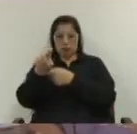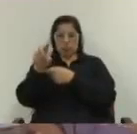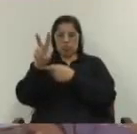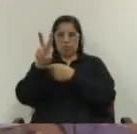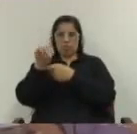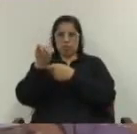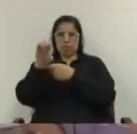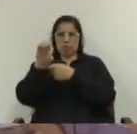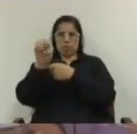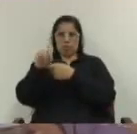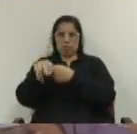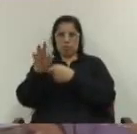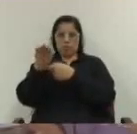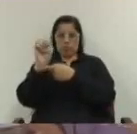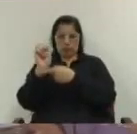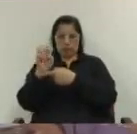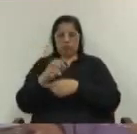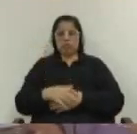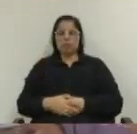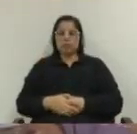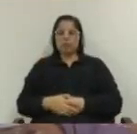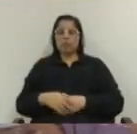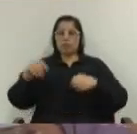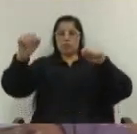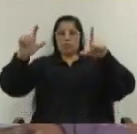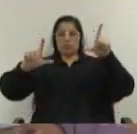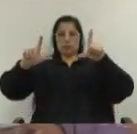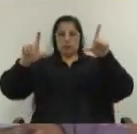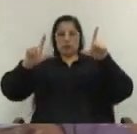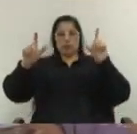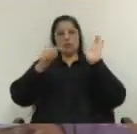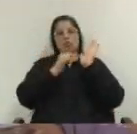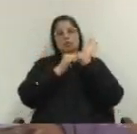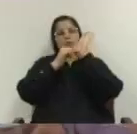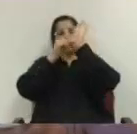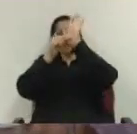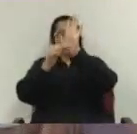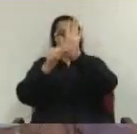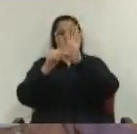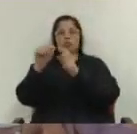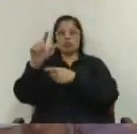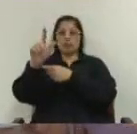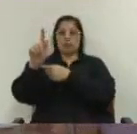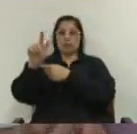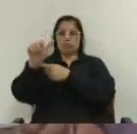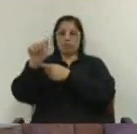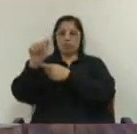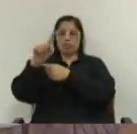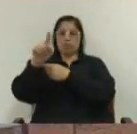Como foi publicado na Gazeta de Limeira em 16/2 de 2013, o secretário municipal